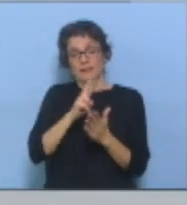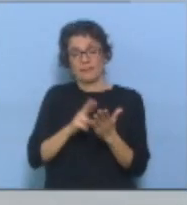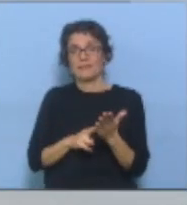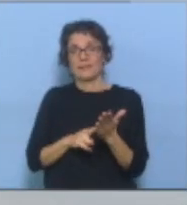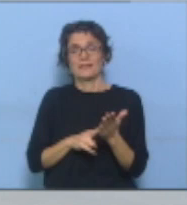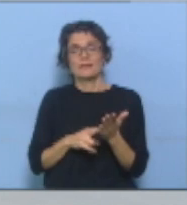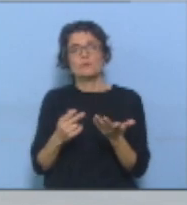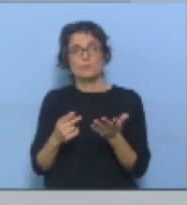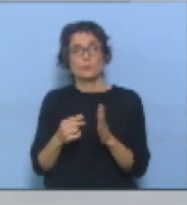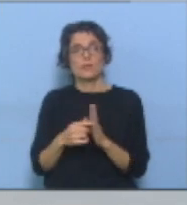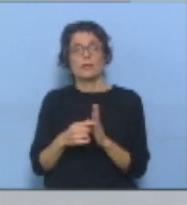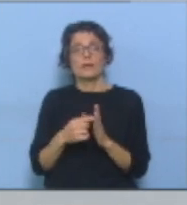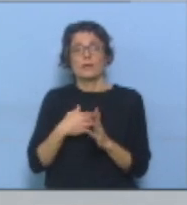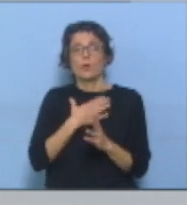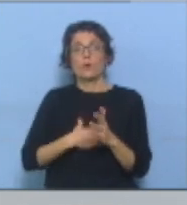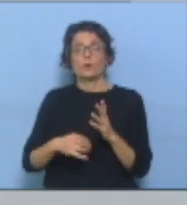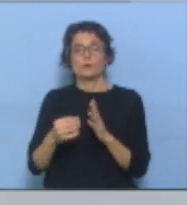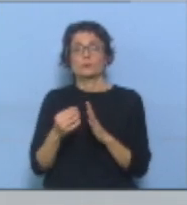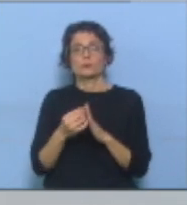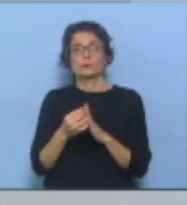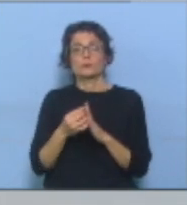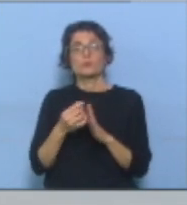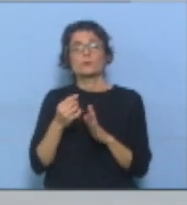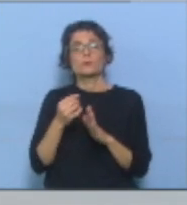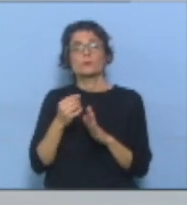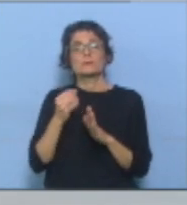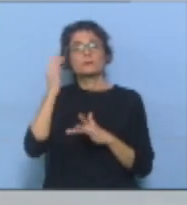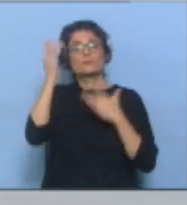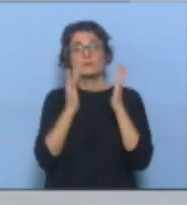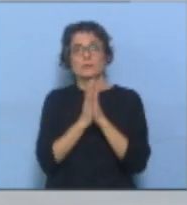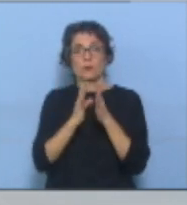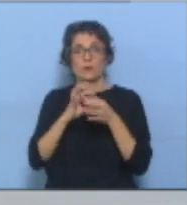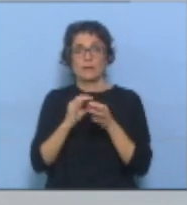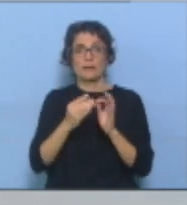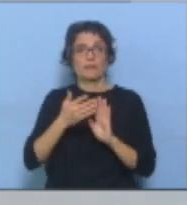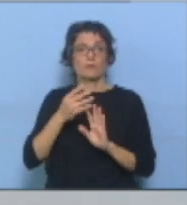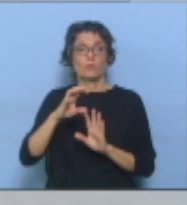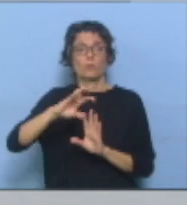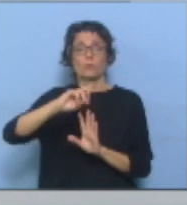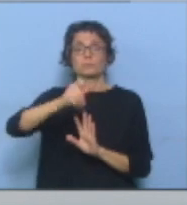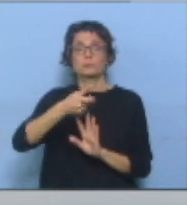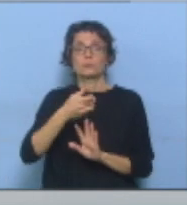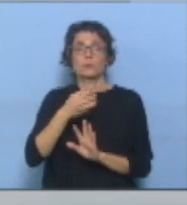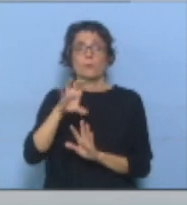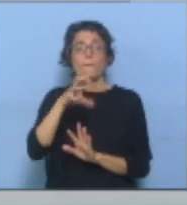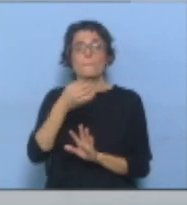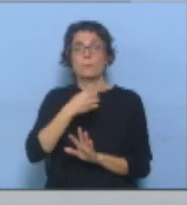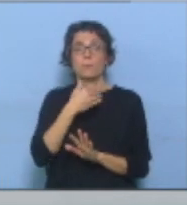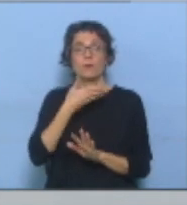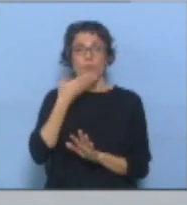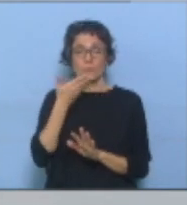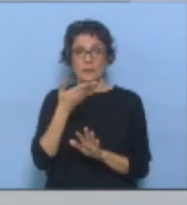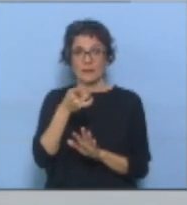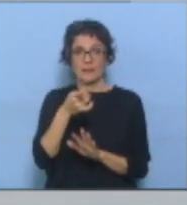um teólogo checo, e gosto muito do Tolentino e de outros, mas acho que este caminho ainda está a